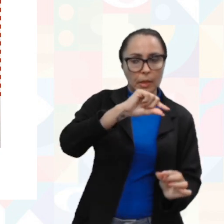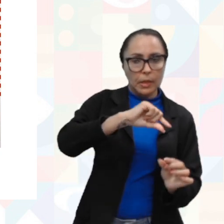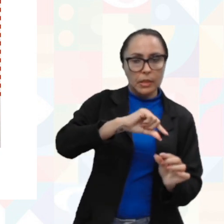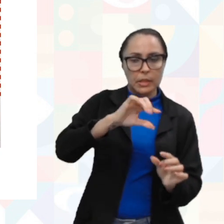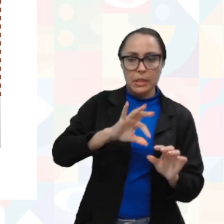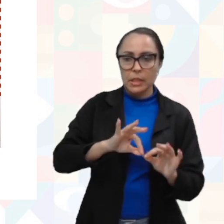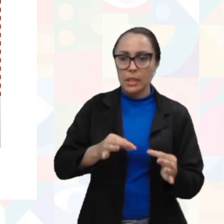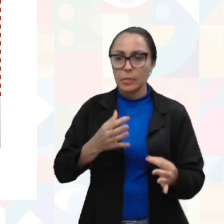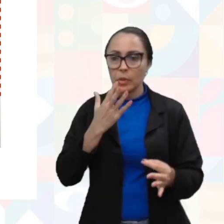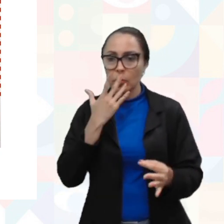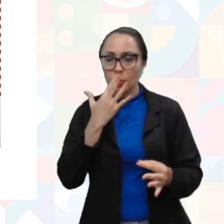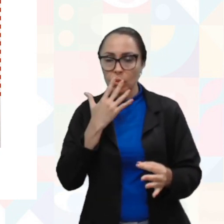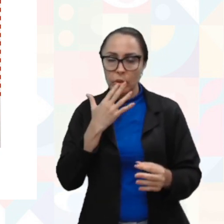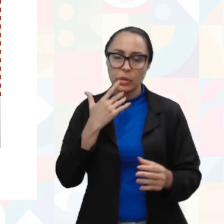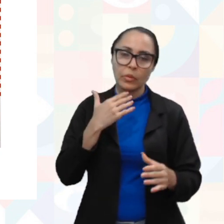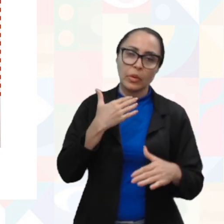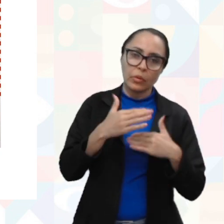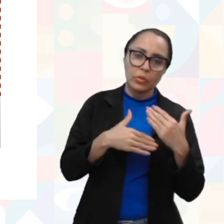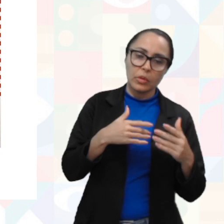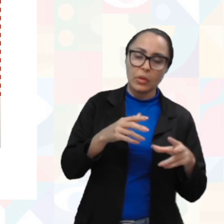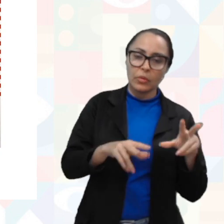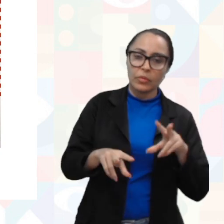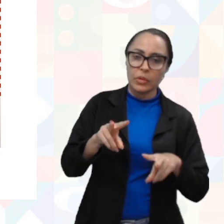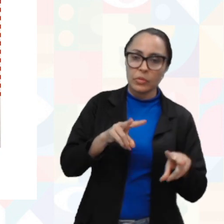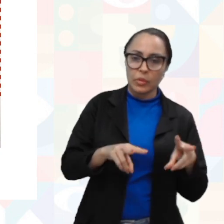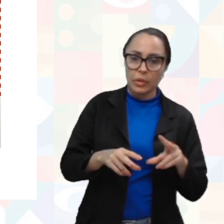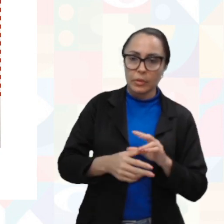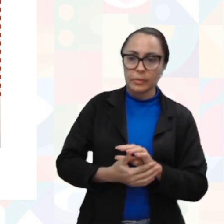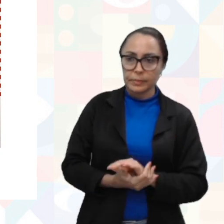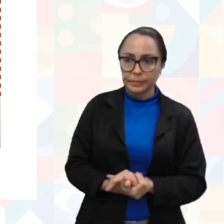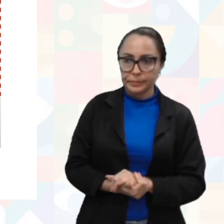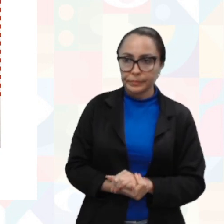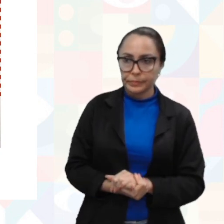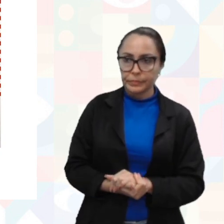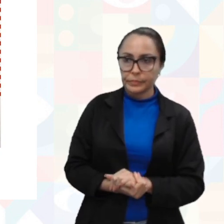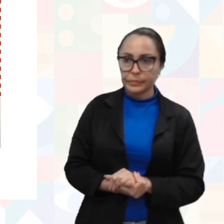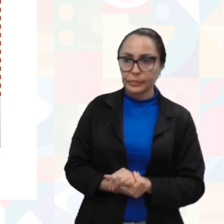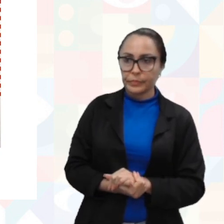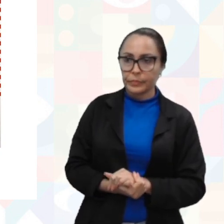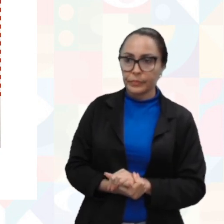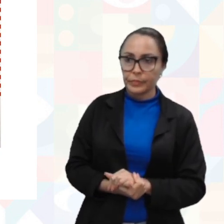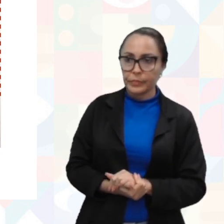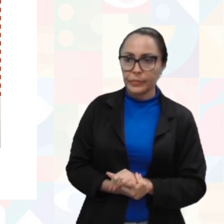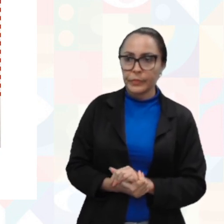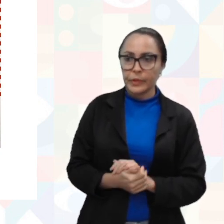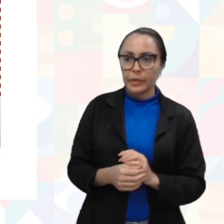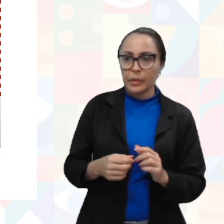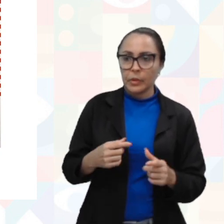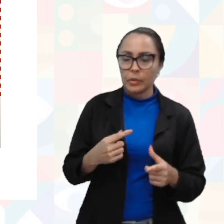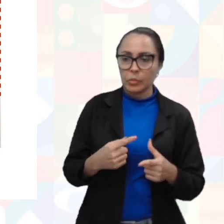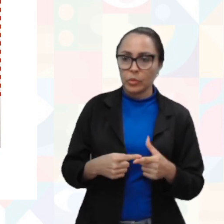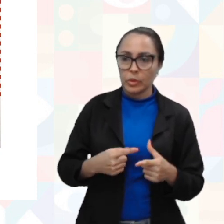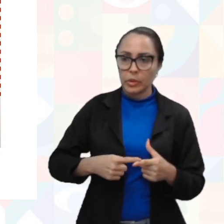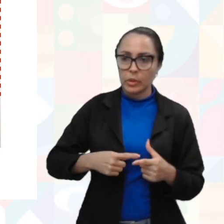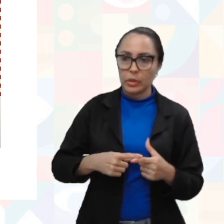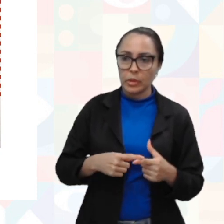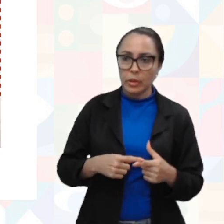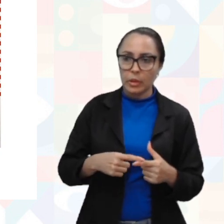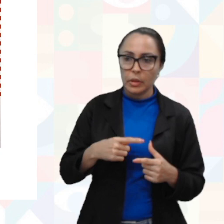ou seja, toda uma construção visual de um minimalismo, porque no preceito da forma deve seguir